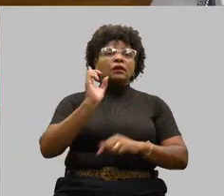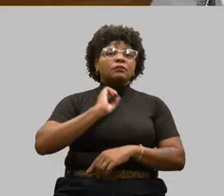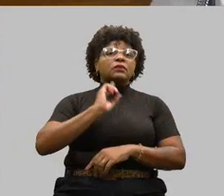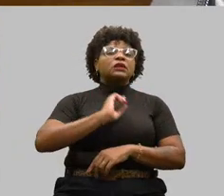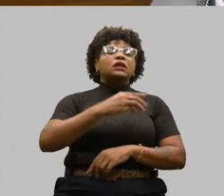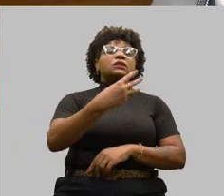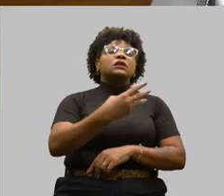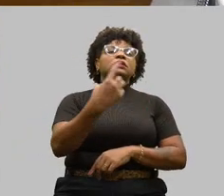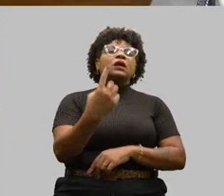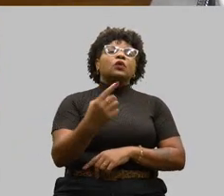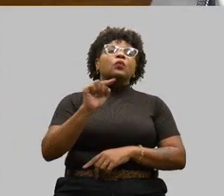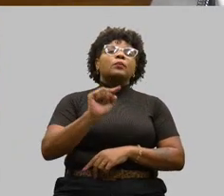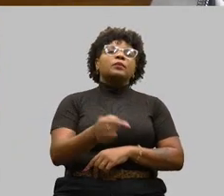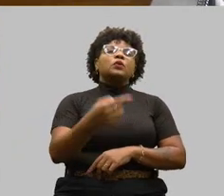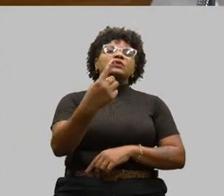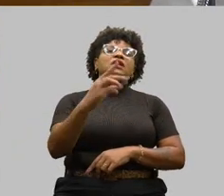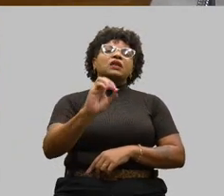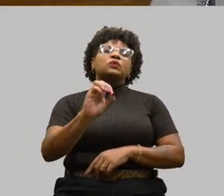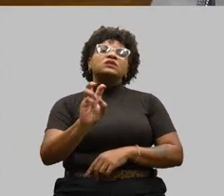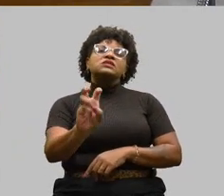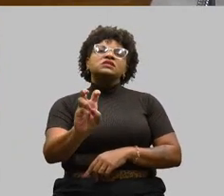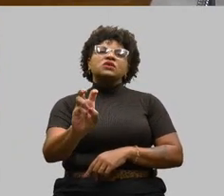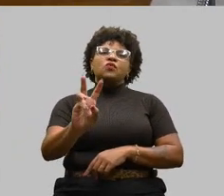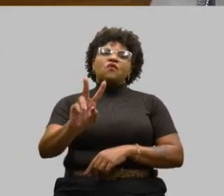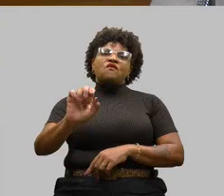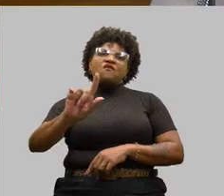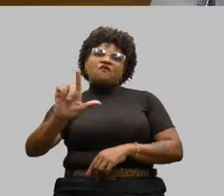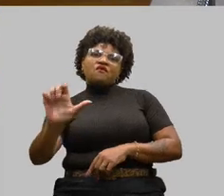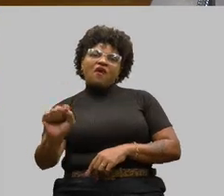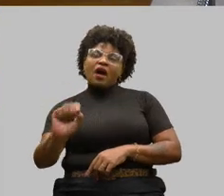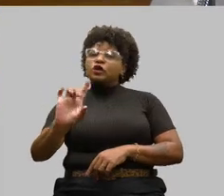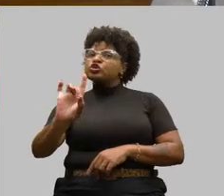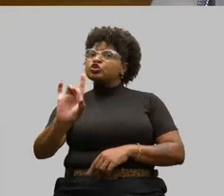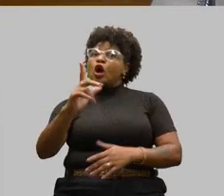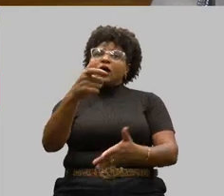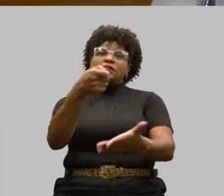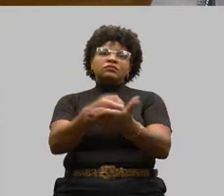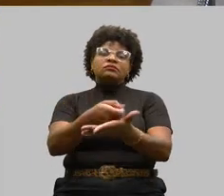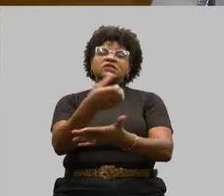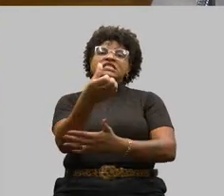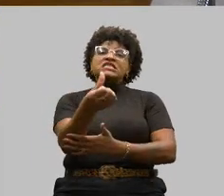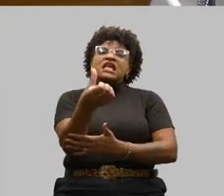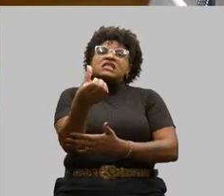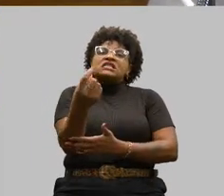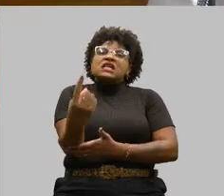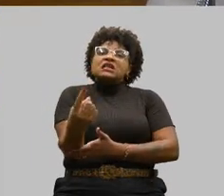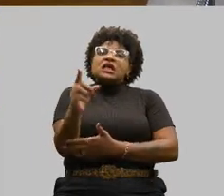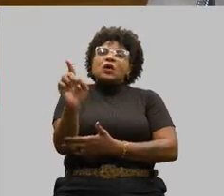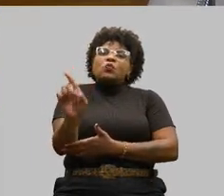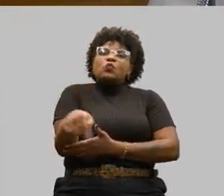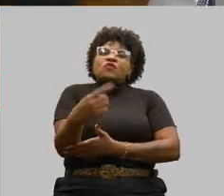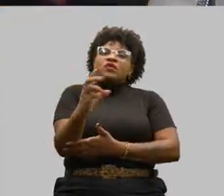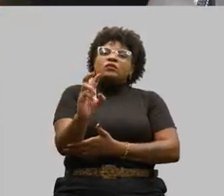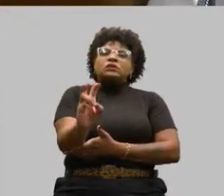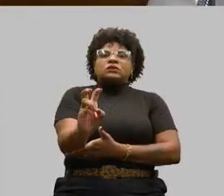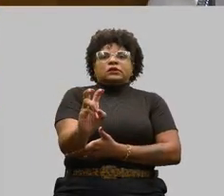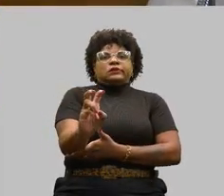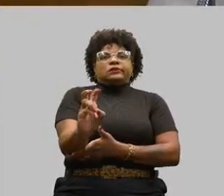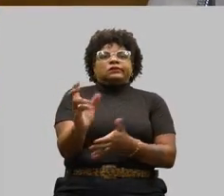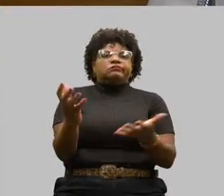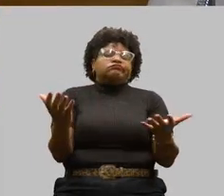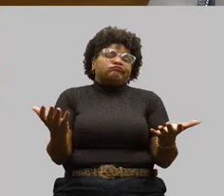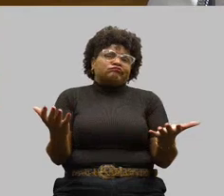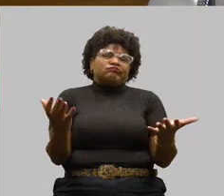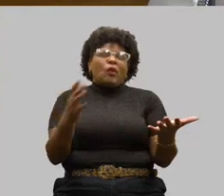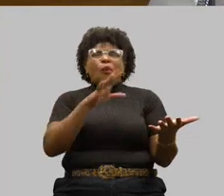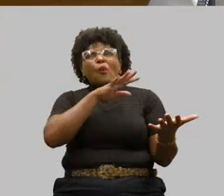Minas Gerais tem hoje um percentual de comprimento da cota de 61 e meio por cento não é um percentual ruim